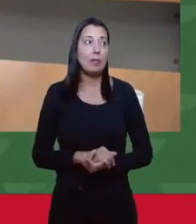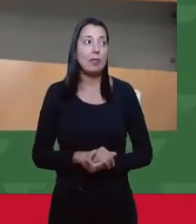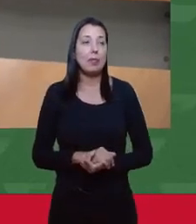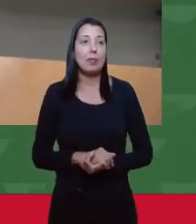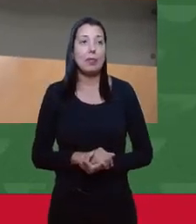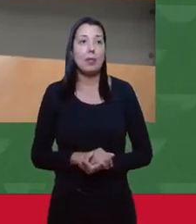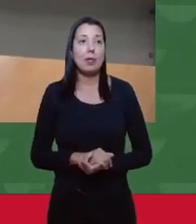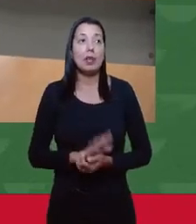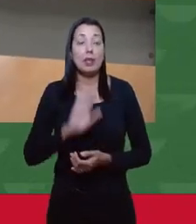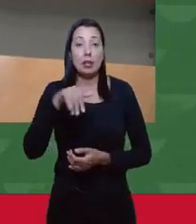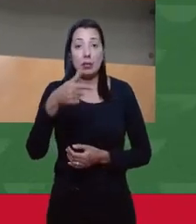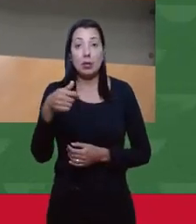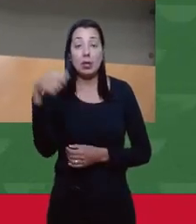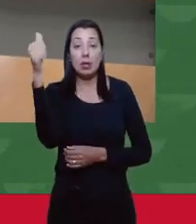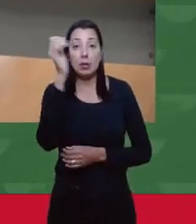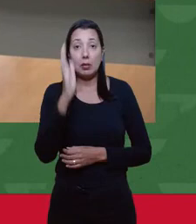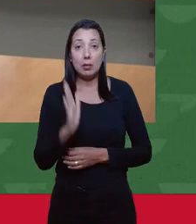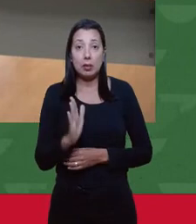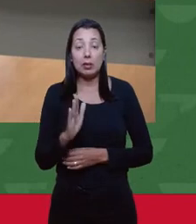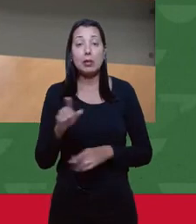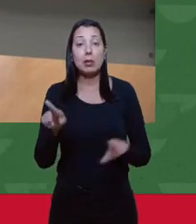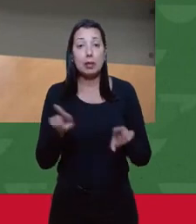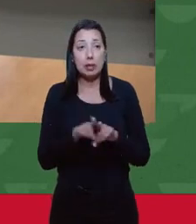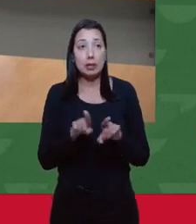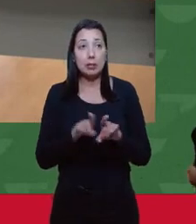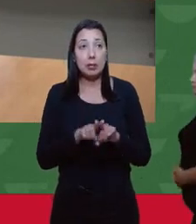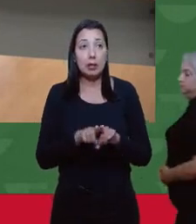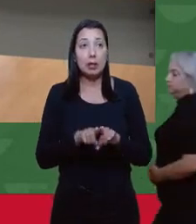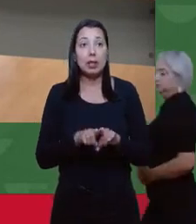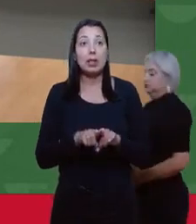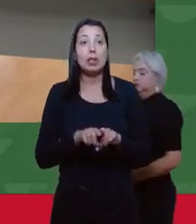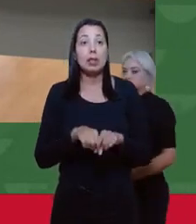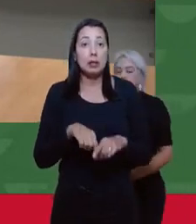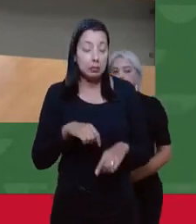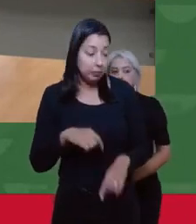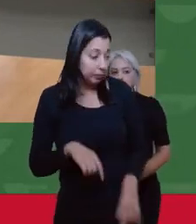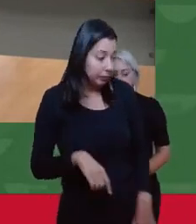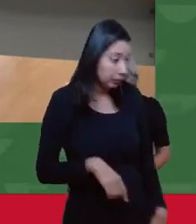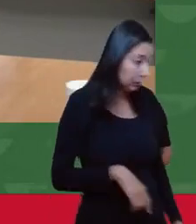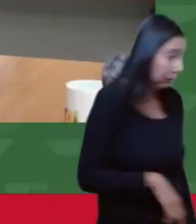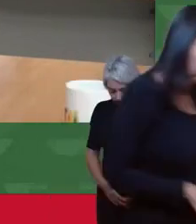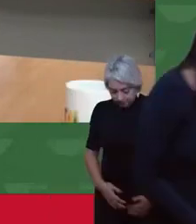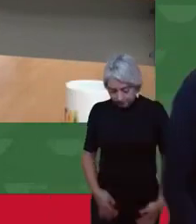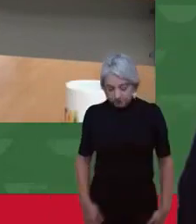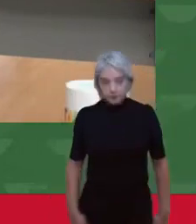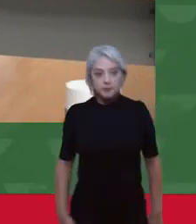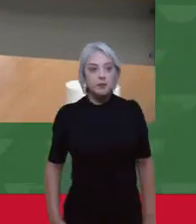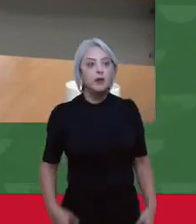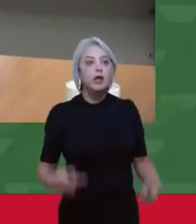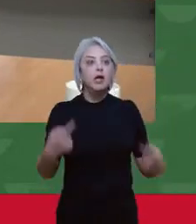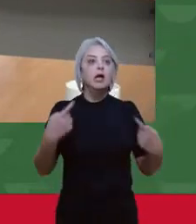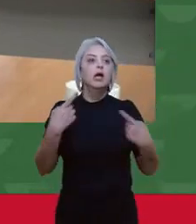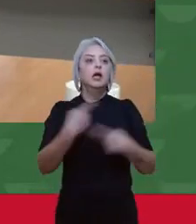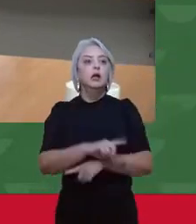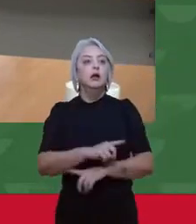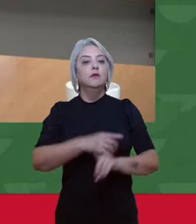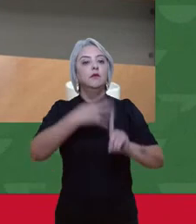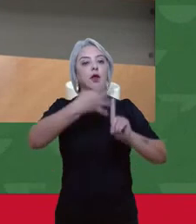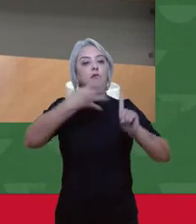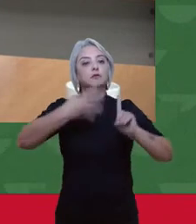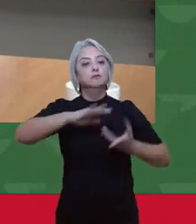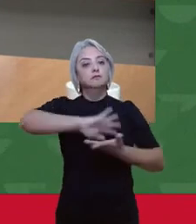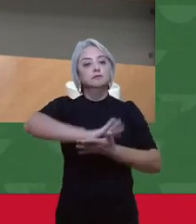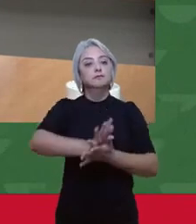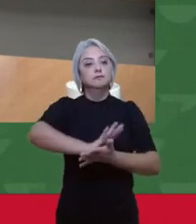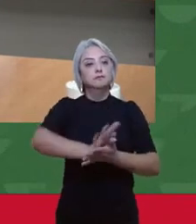está fora do país, exilado, também porque defendia posições claras contra a